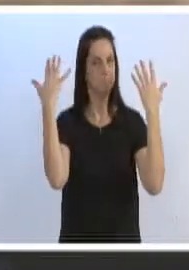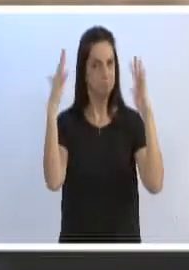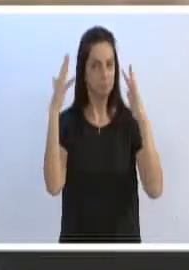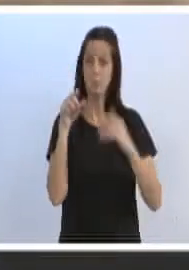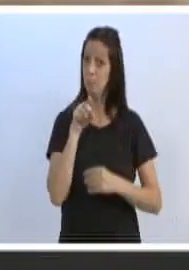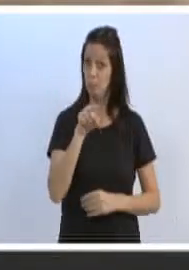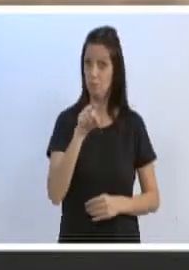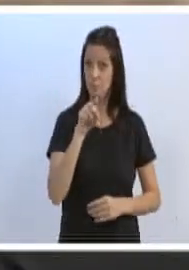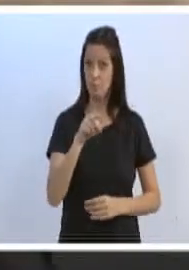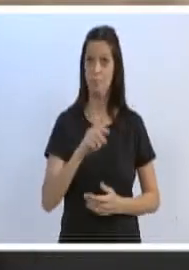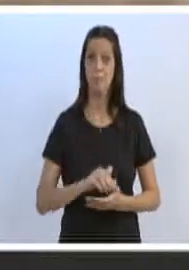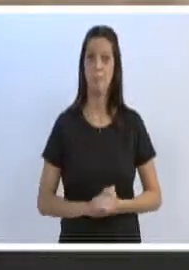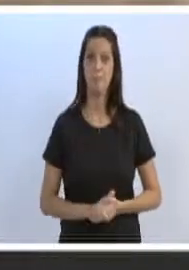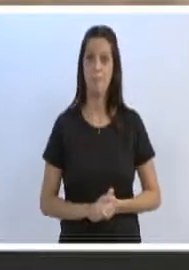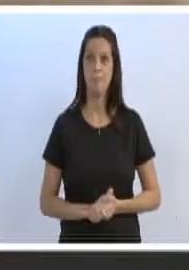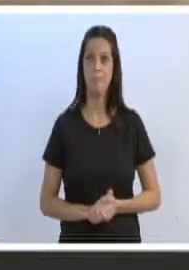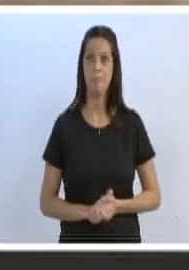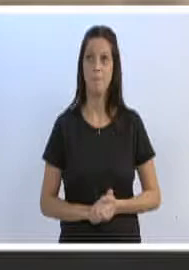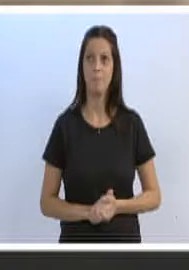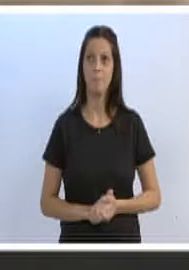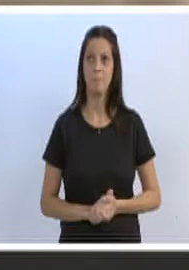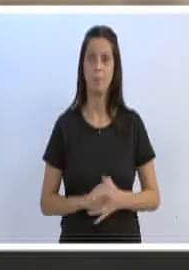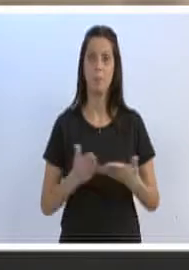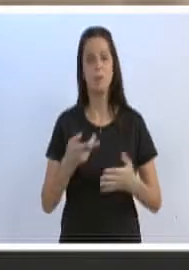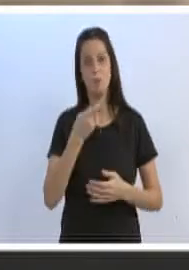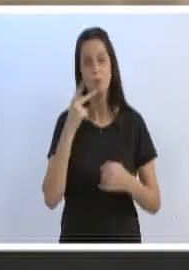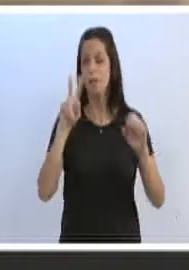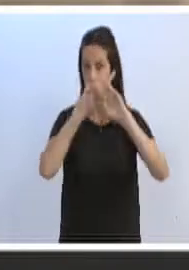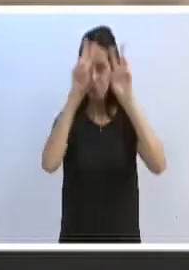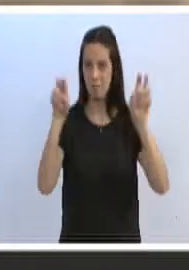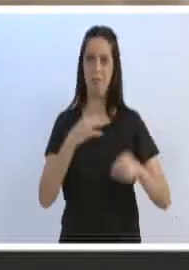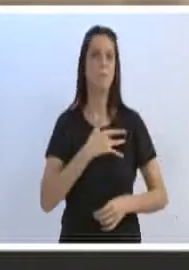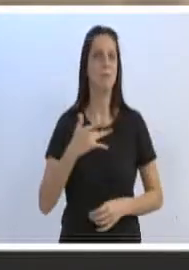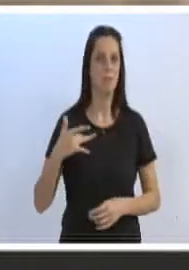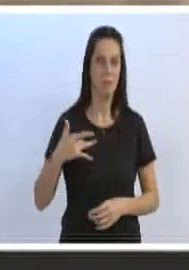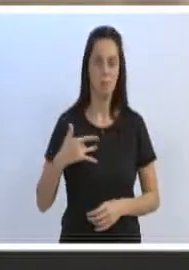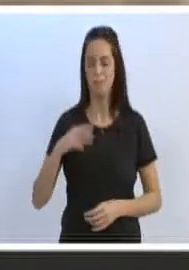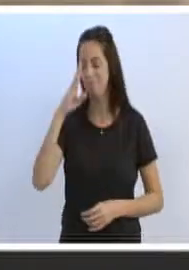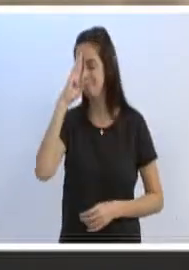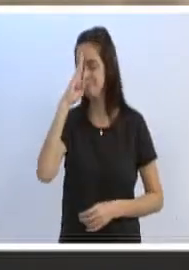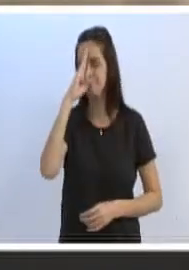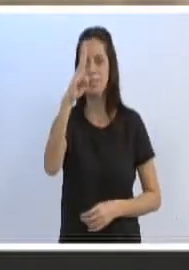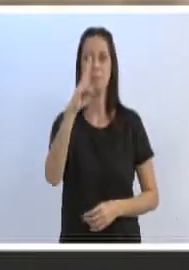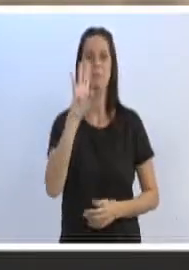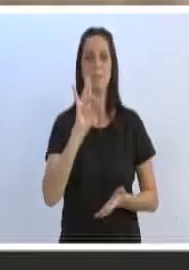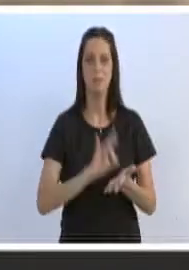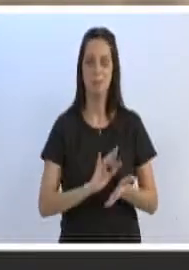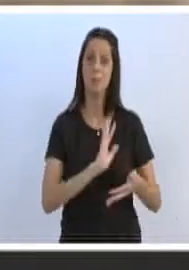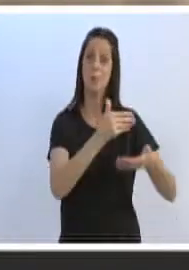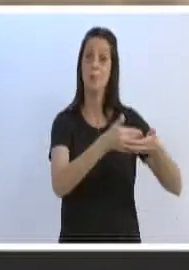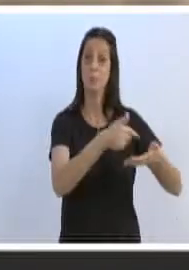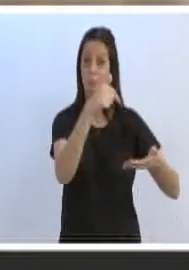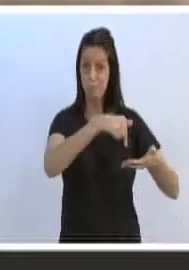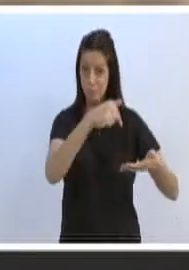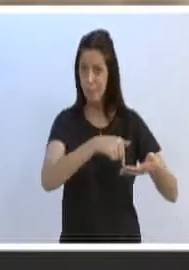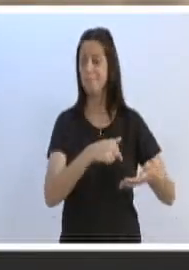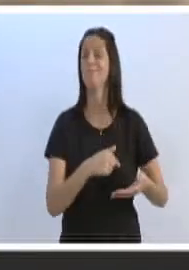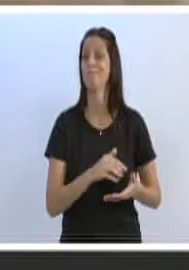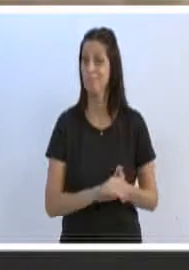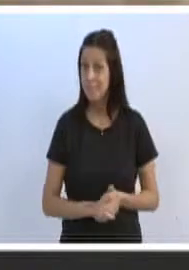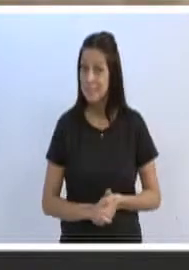excelência quando toca no assunto saúde principalmente no hospital santo antônio até por conta